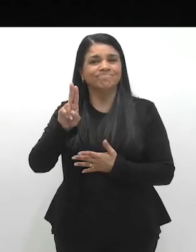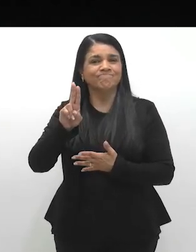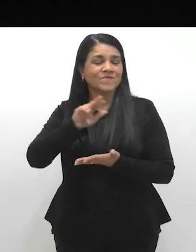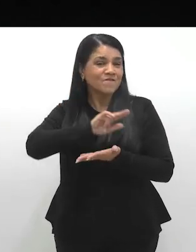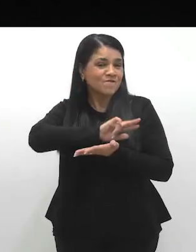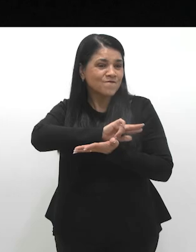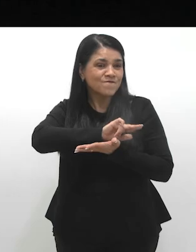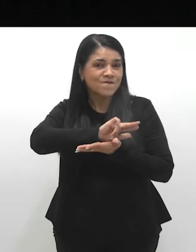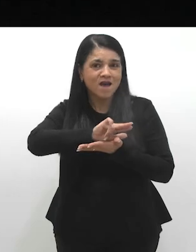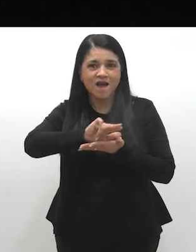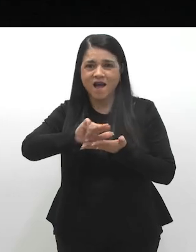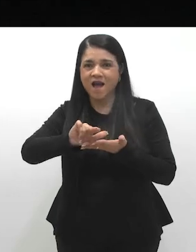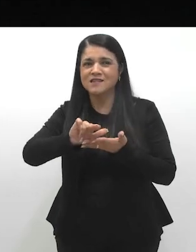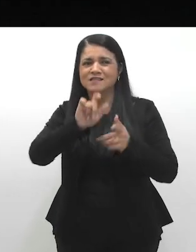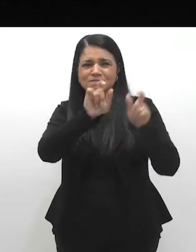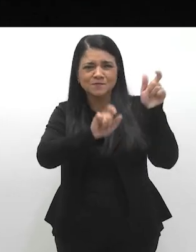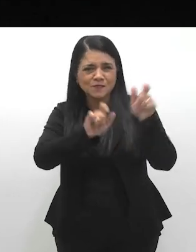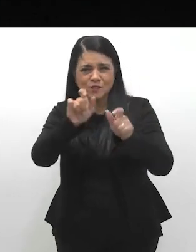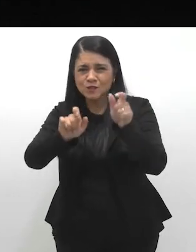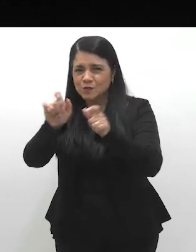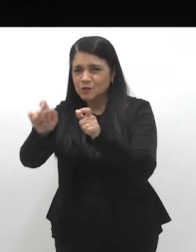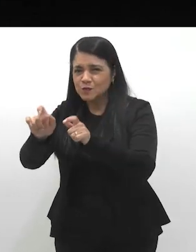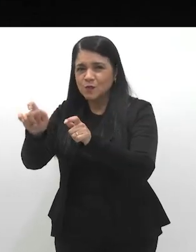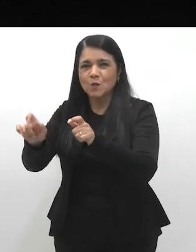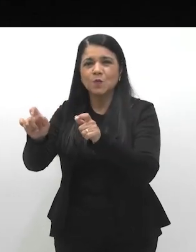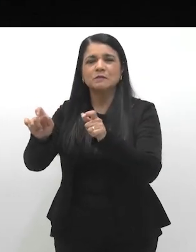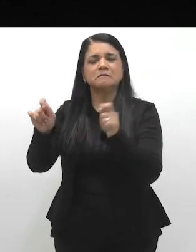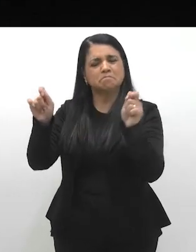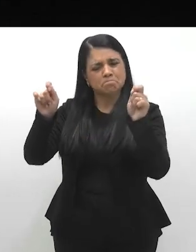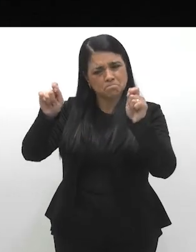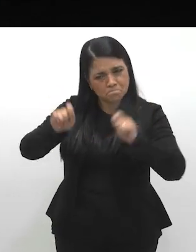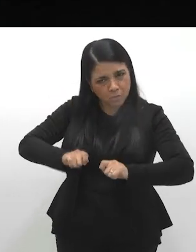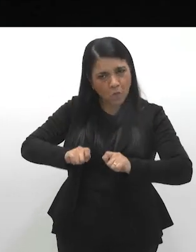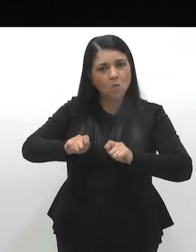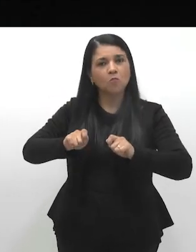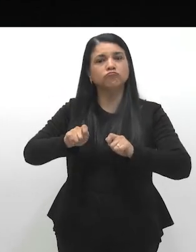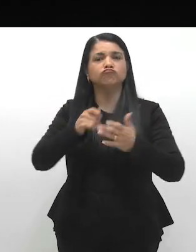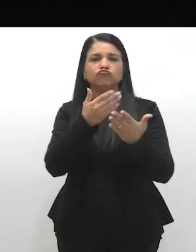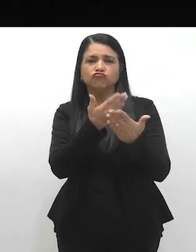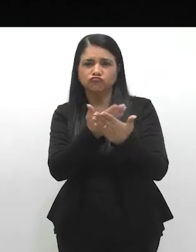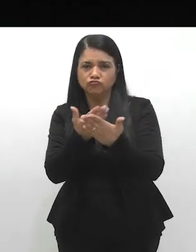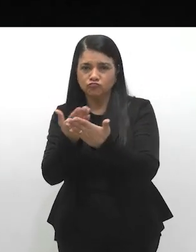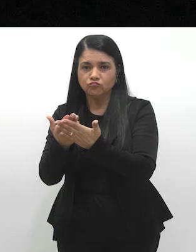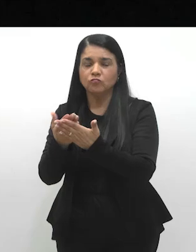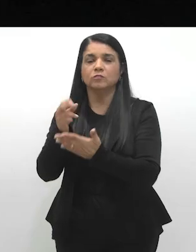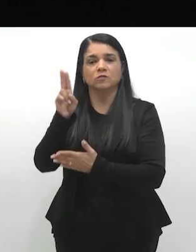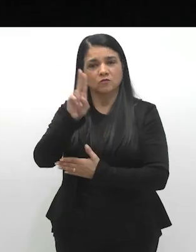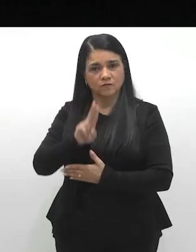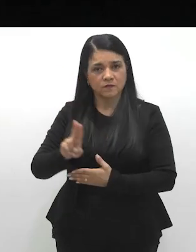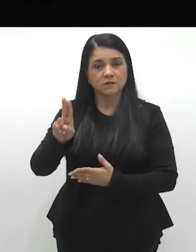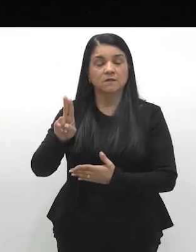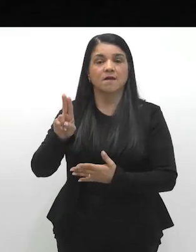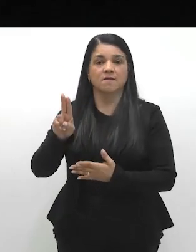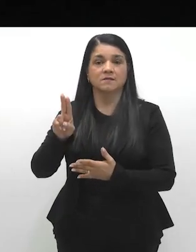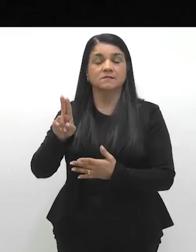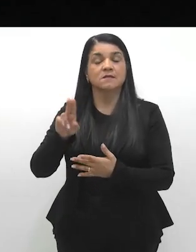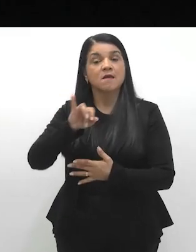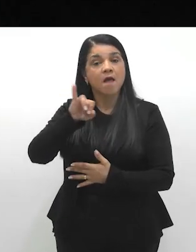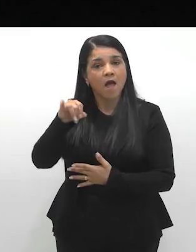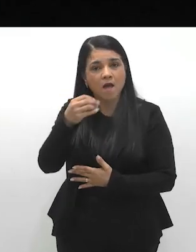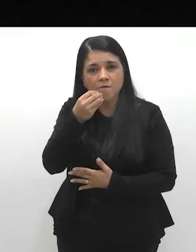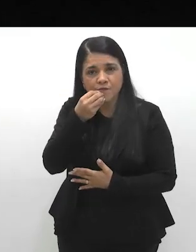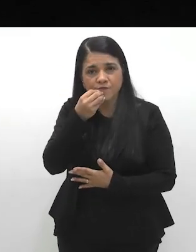é multipresencial, ela permite que as pessoas de todas as possibilidades possam estar na universidade e